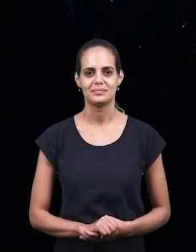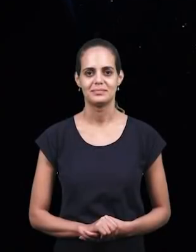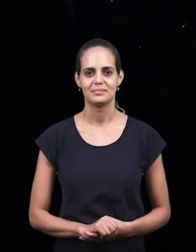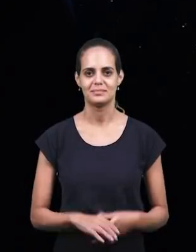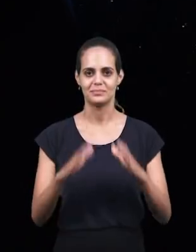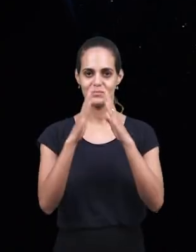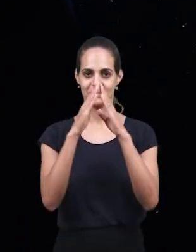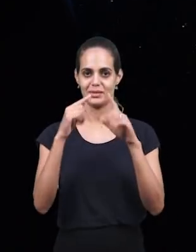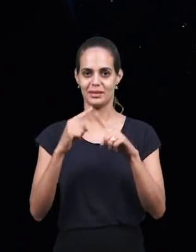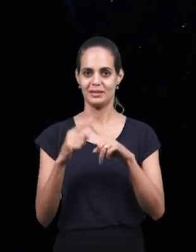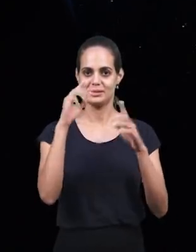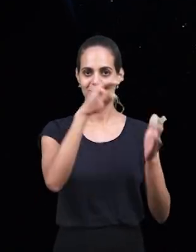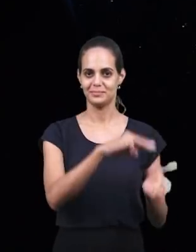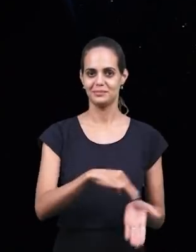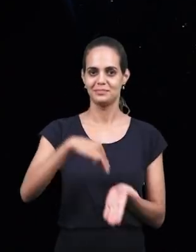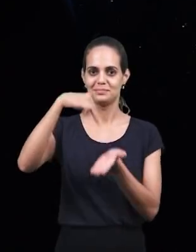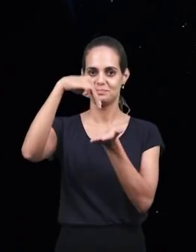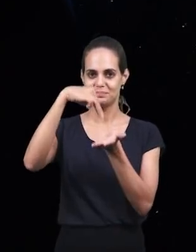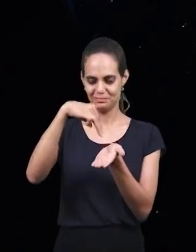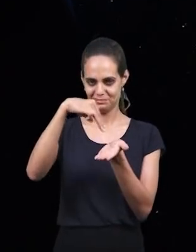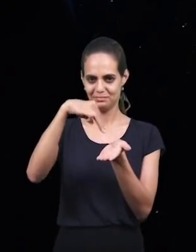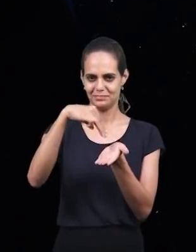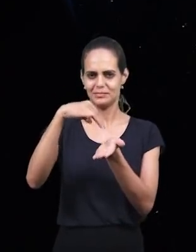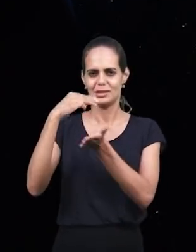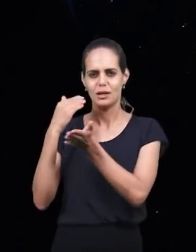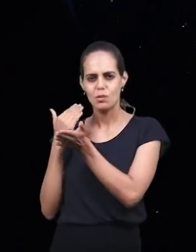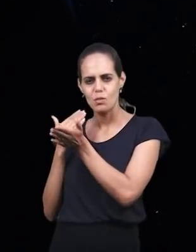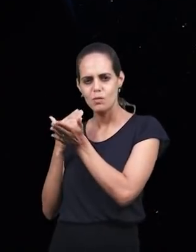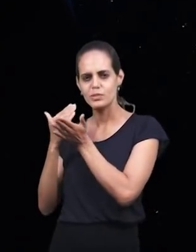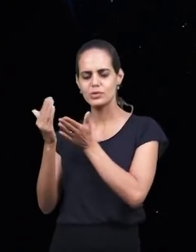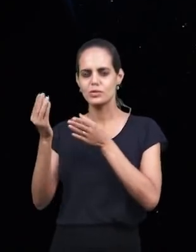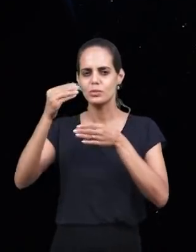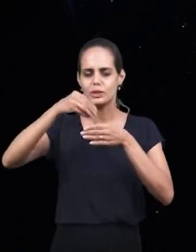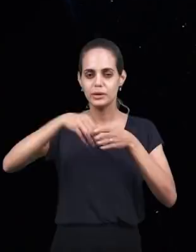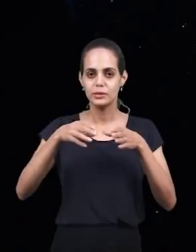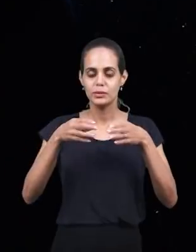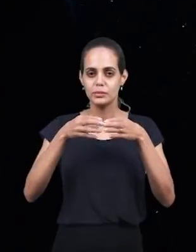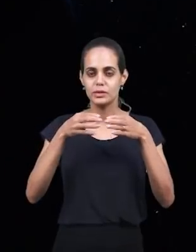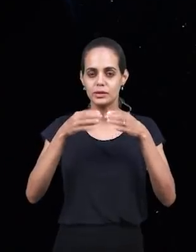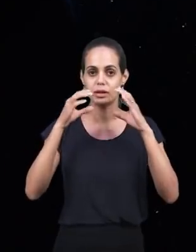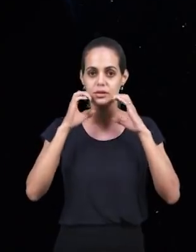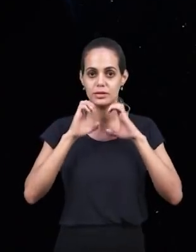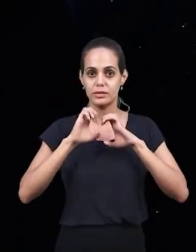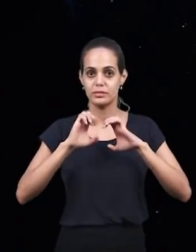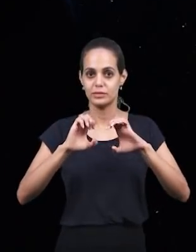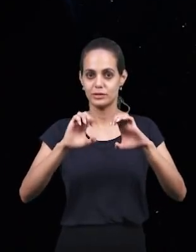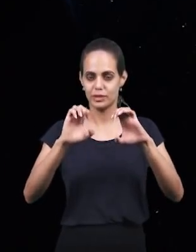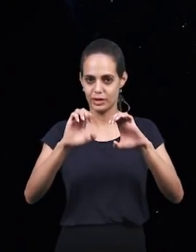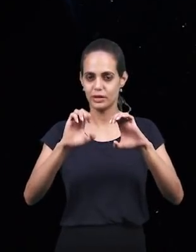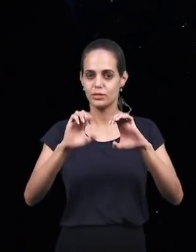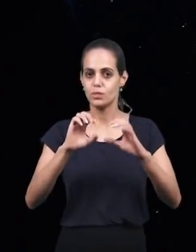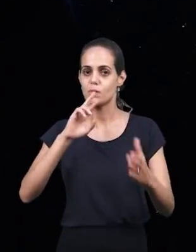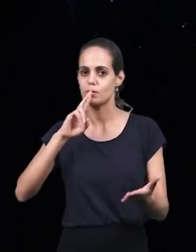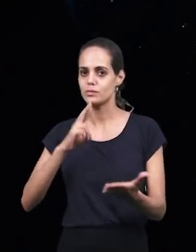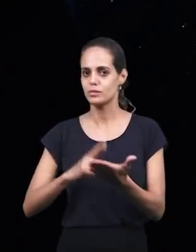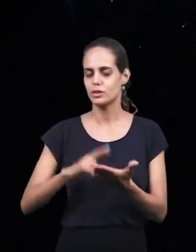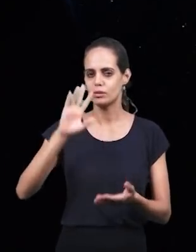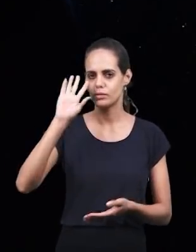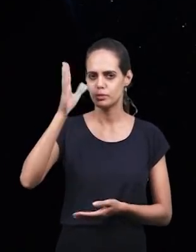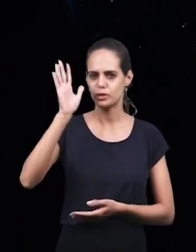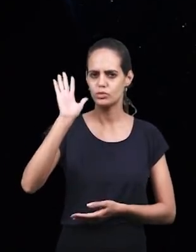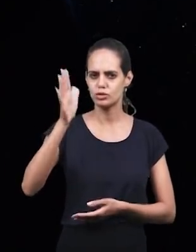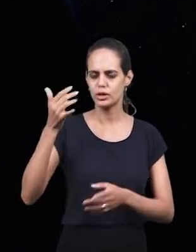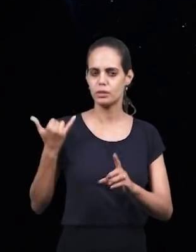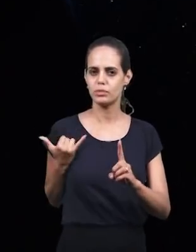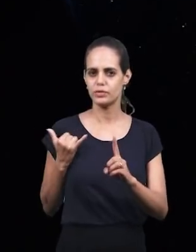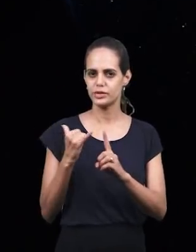A Igreja Cristã Maranata surgiu no seio da comunidade evangélica como resultado de um acontecimento previsto no livro